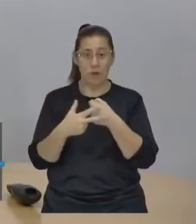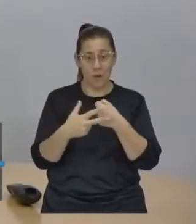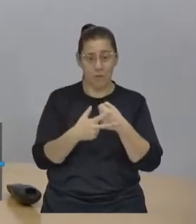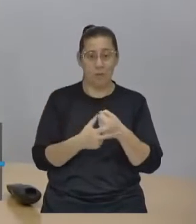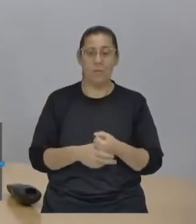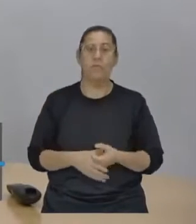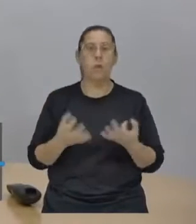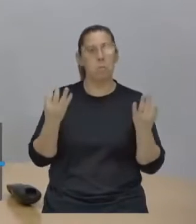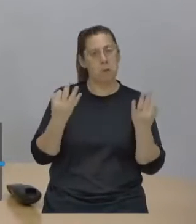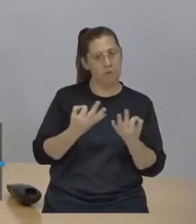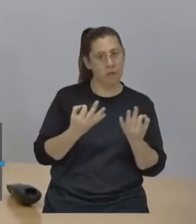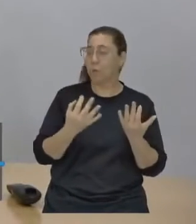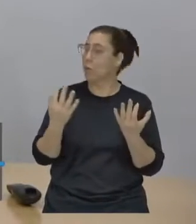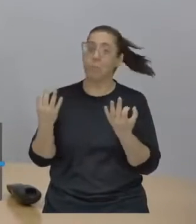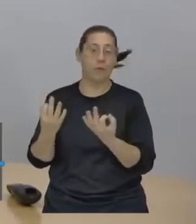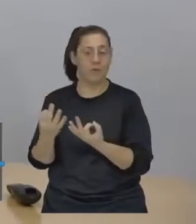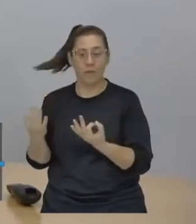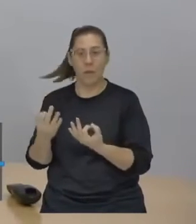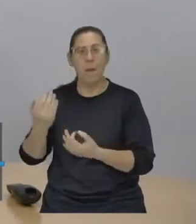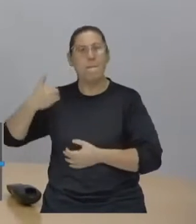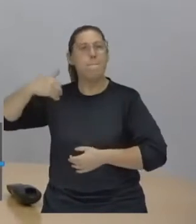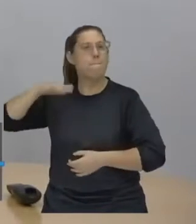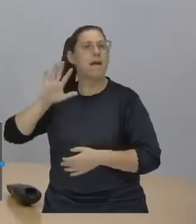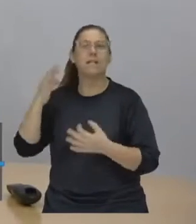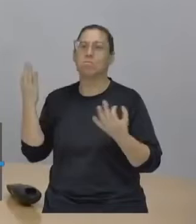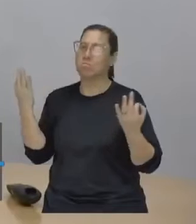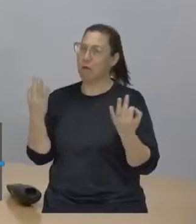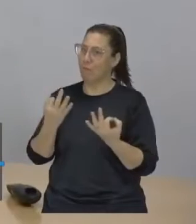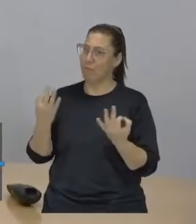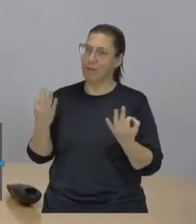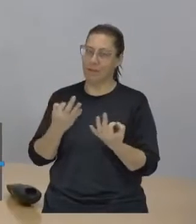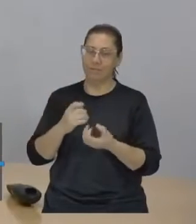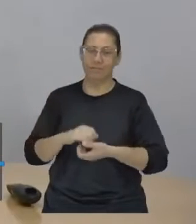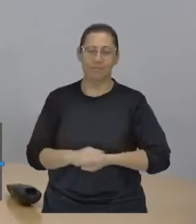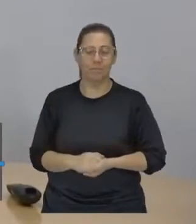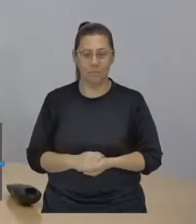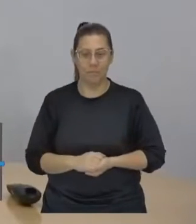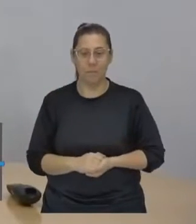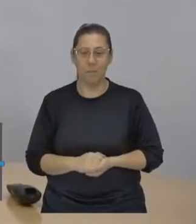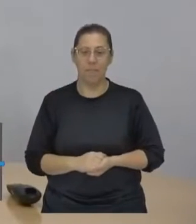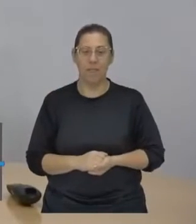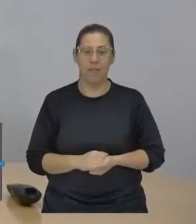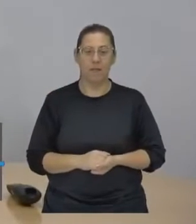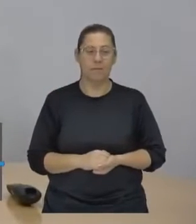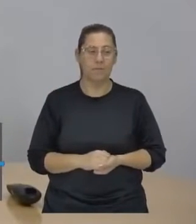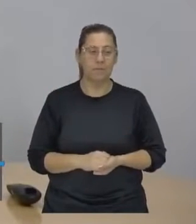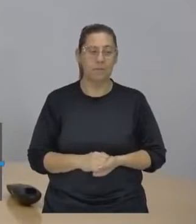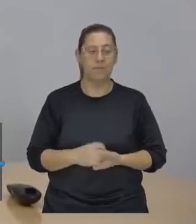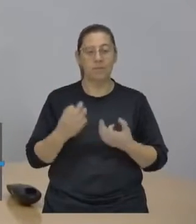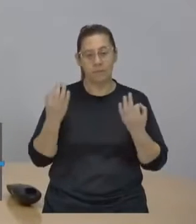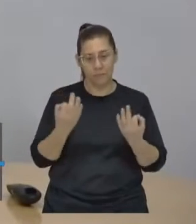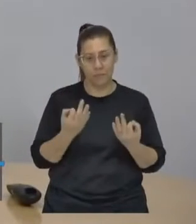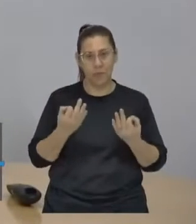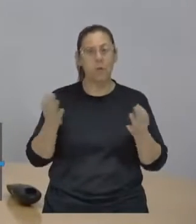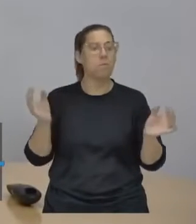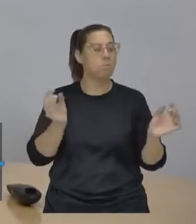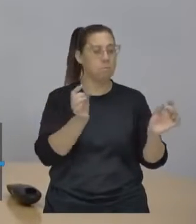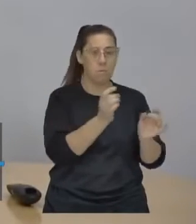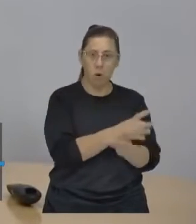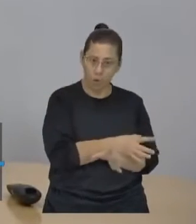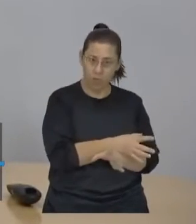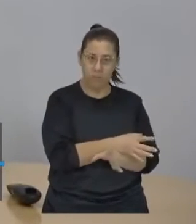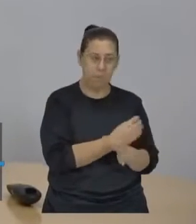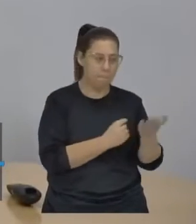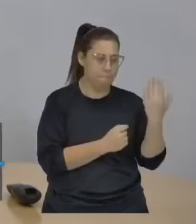tem o perfeito, o imperfeito e o mais que perfeito. Então, perfeito vai aparecer como concluído,